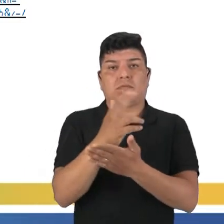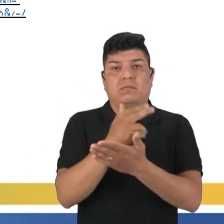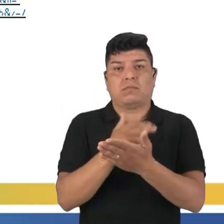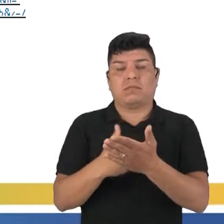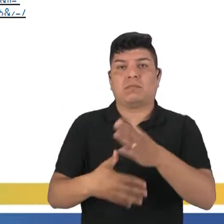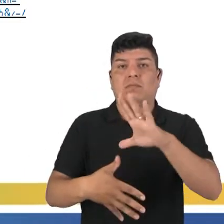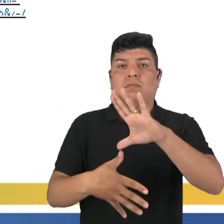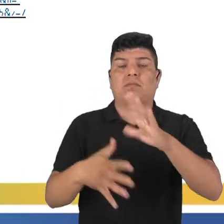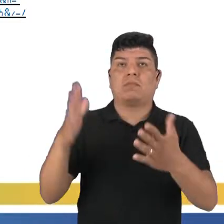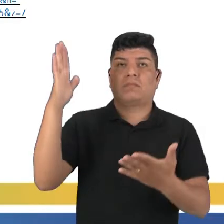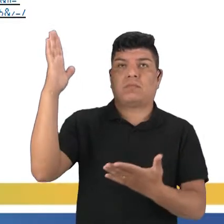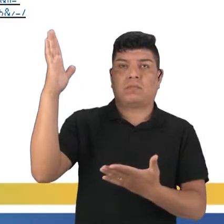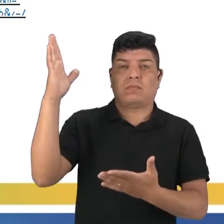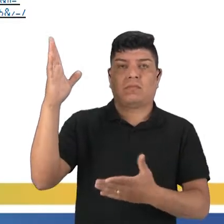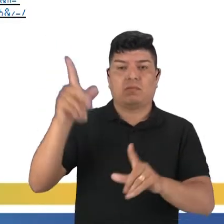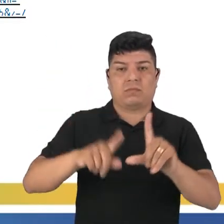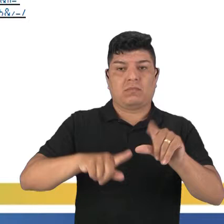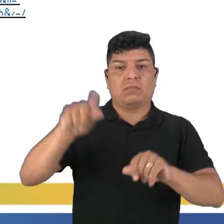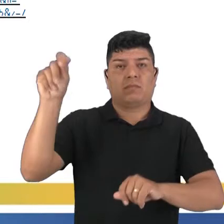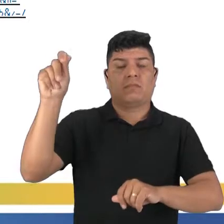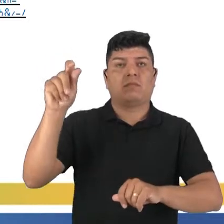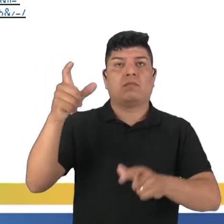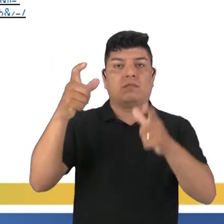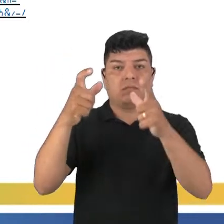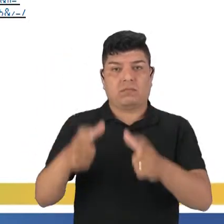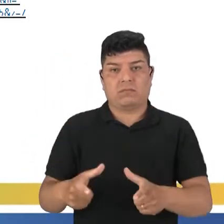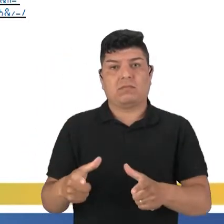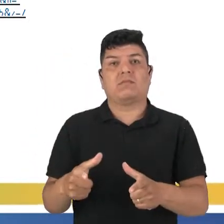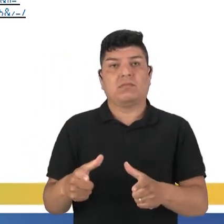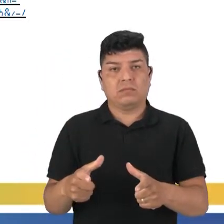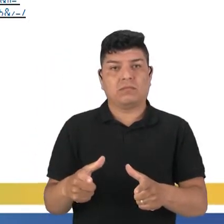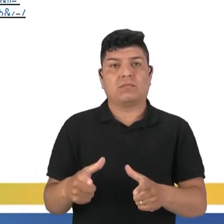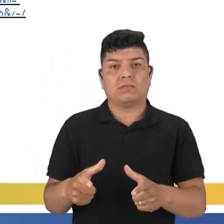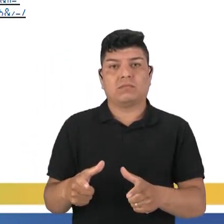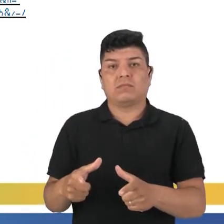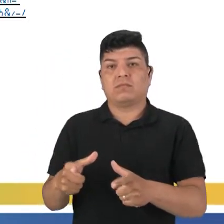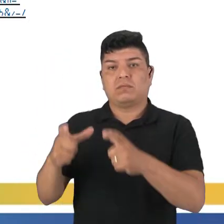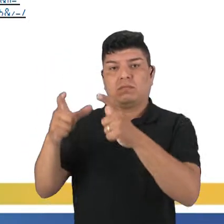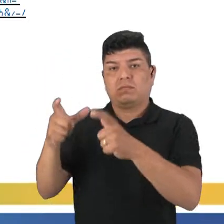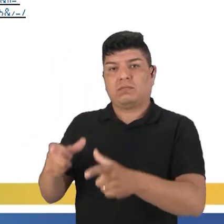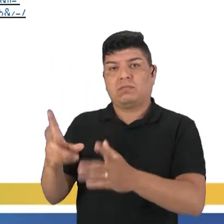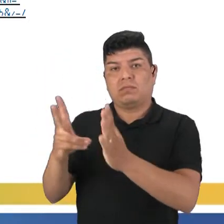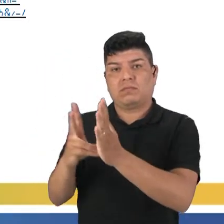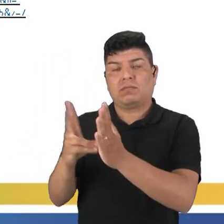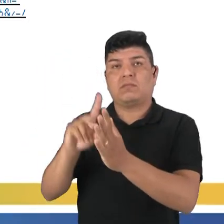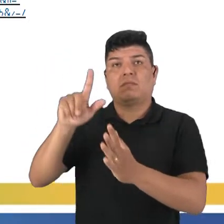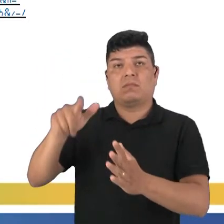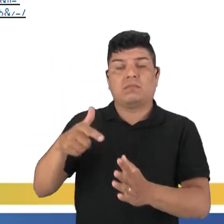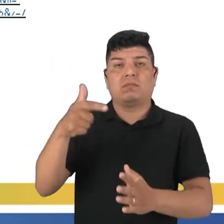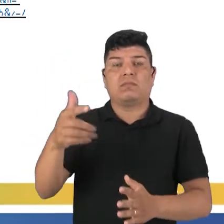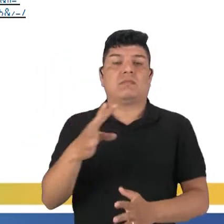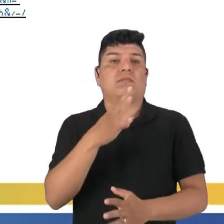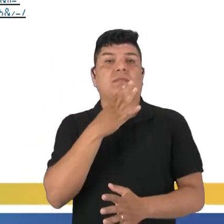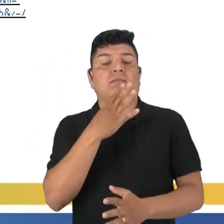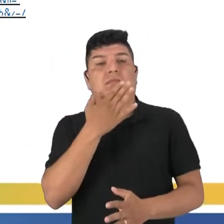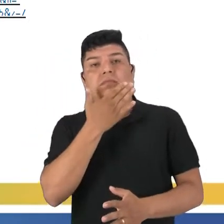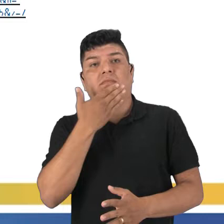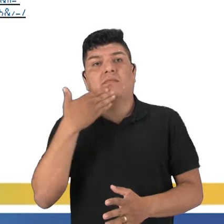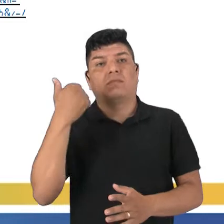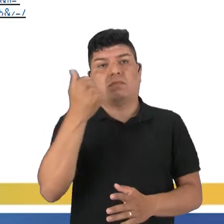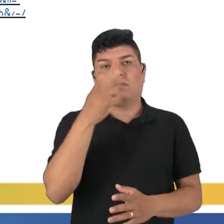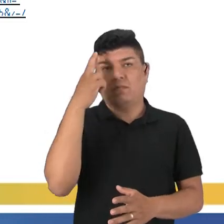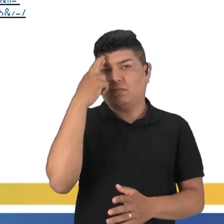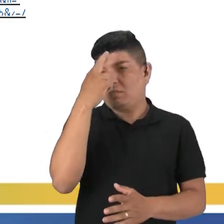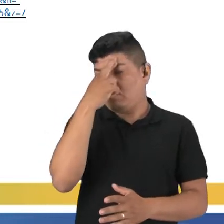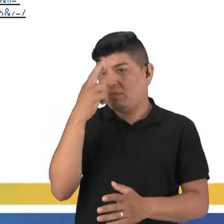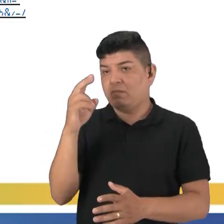nosso estado do Acre e a localização dessas terras indígenas. Depois, se vocês quiserem conhecer um pouco melhor a história de cada